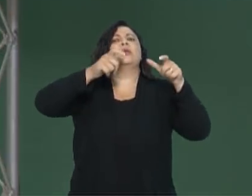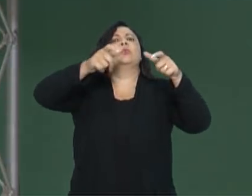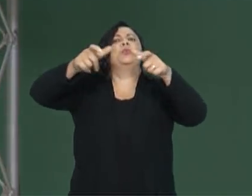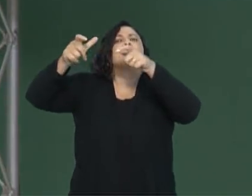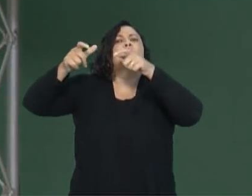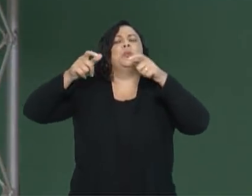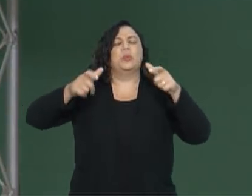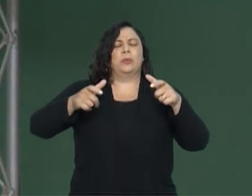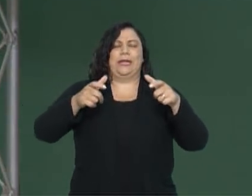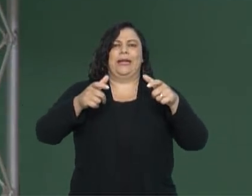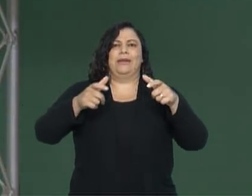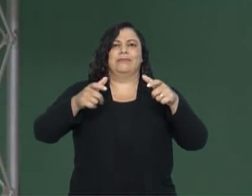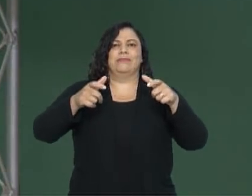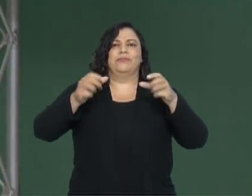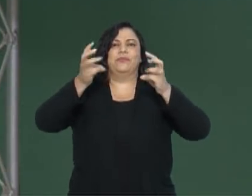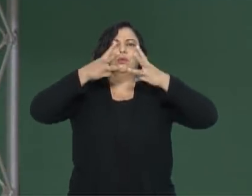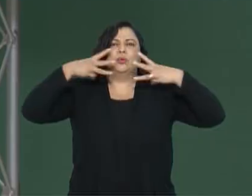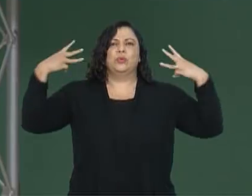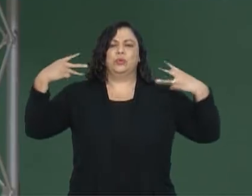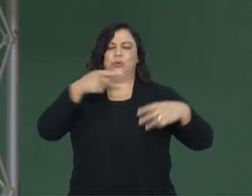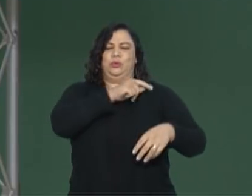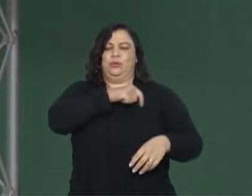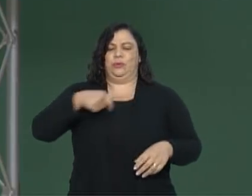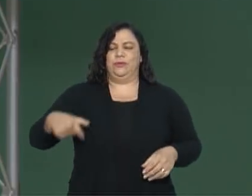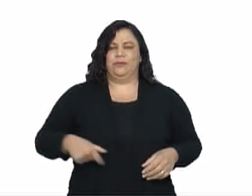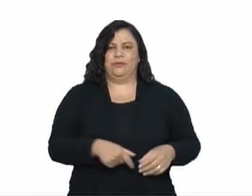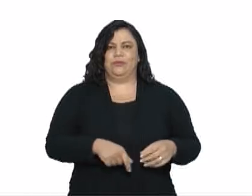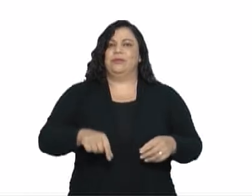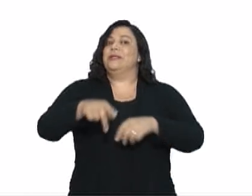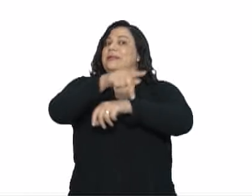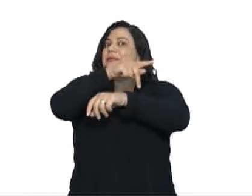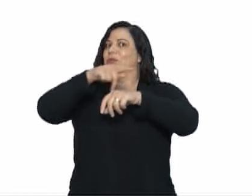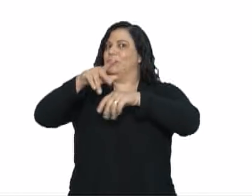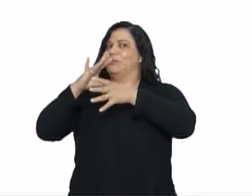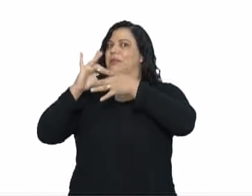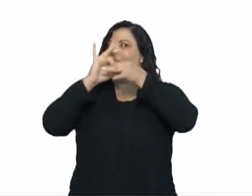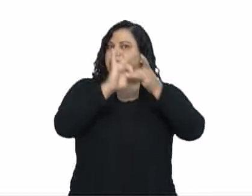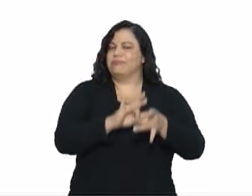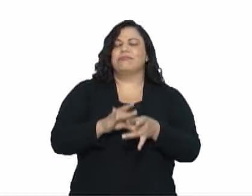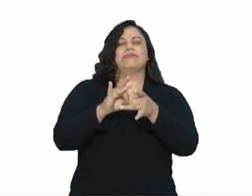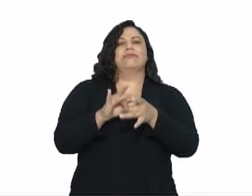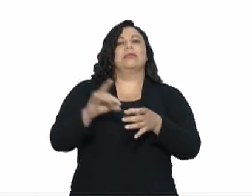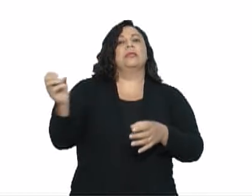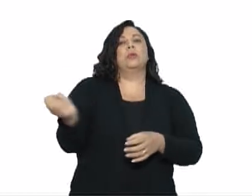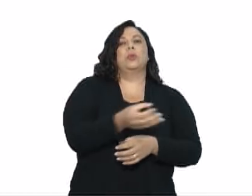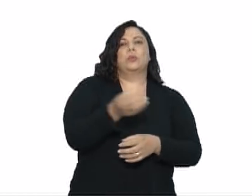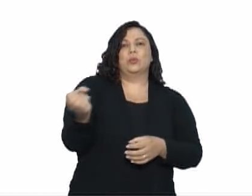novos tigres asiáticos. É claro que os principais deles, Coreia do Sul, Taiwan, Hong Kong